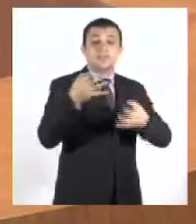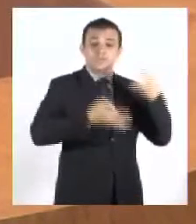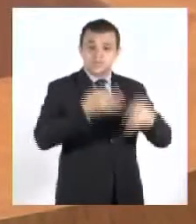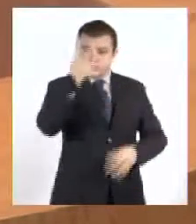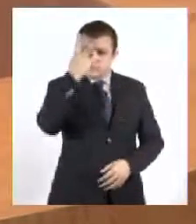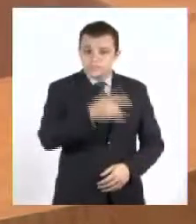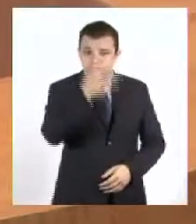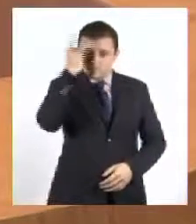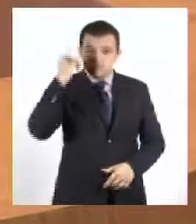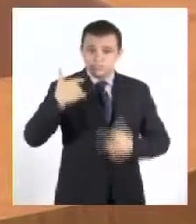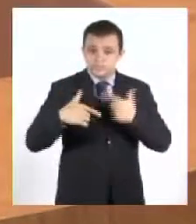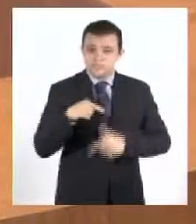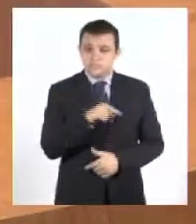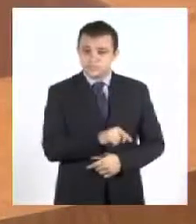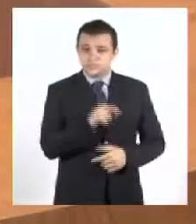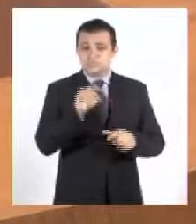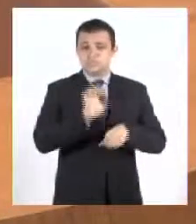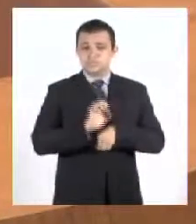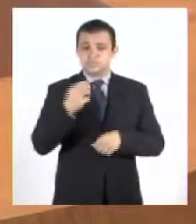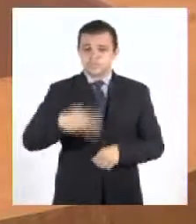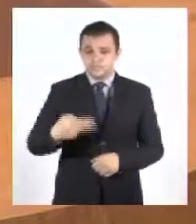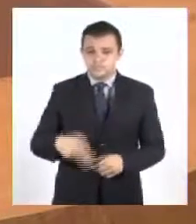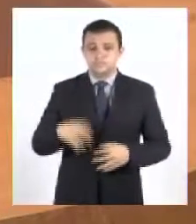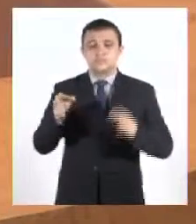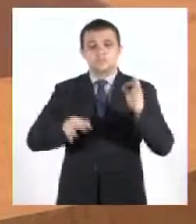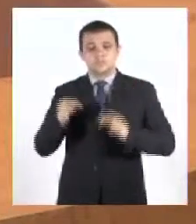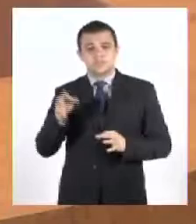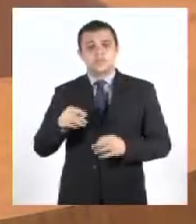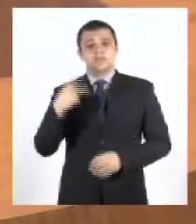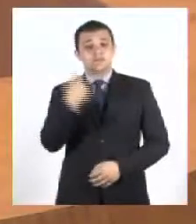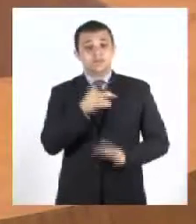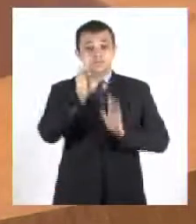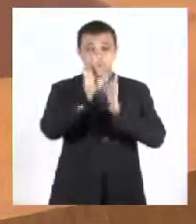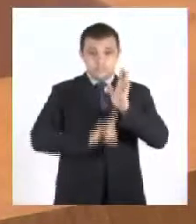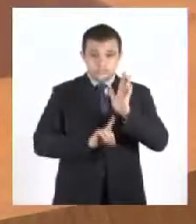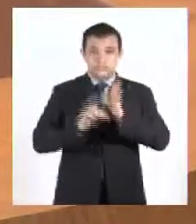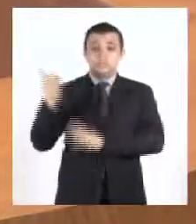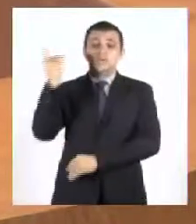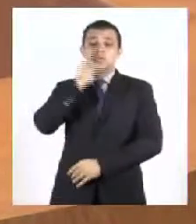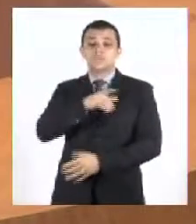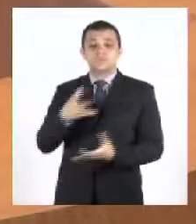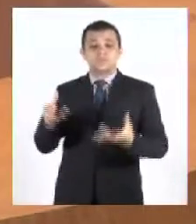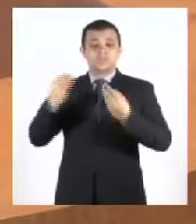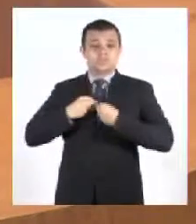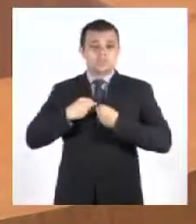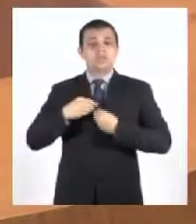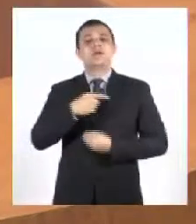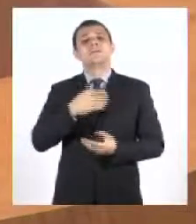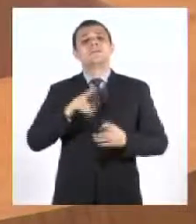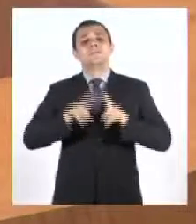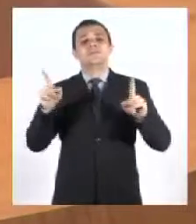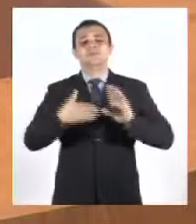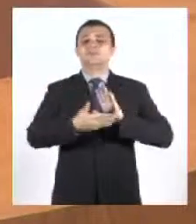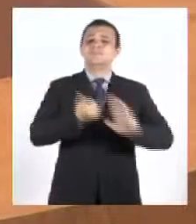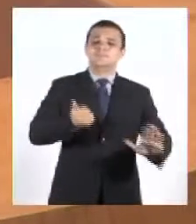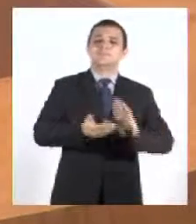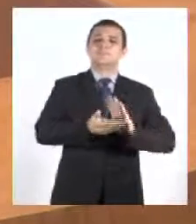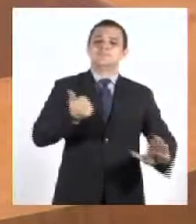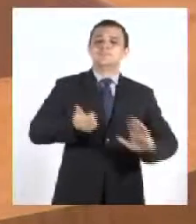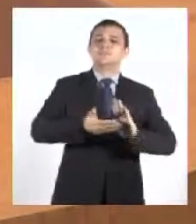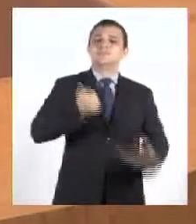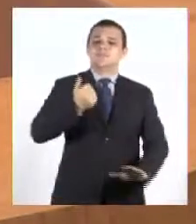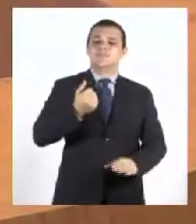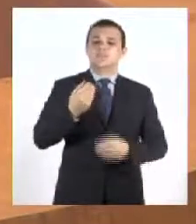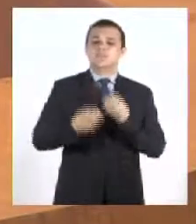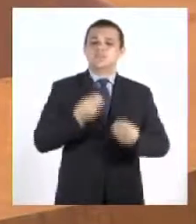Judiciário do Estado do Maranhão, que vem tendo seus direitos adquiridos, postergados pela administração do